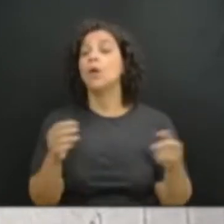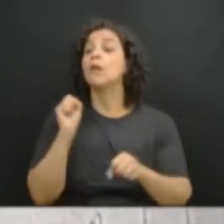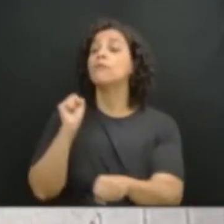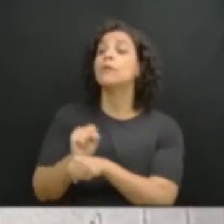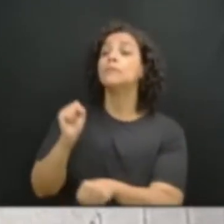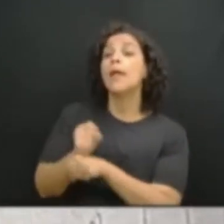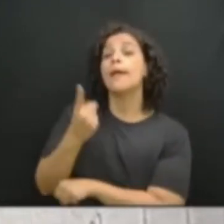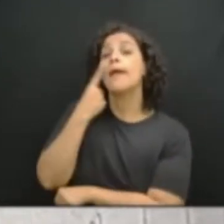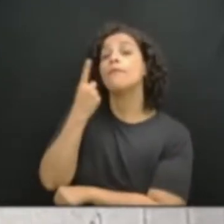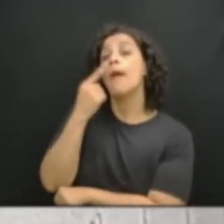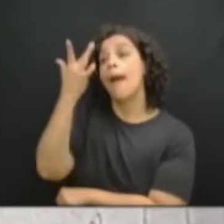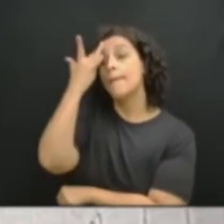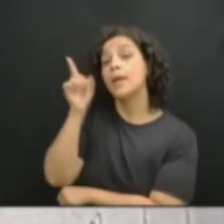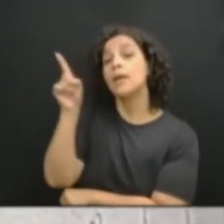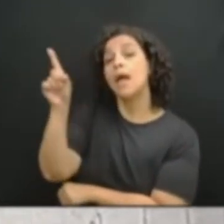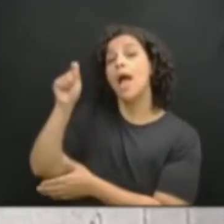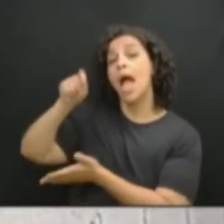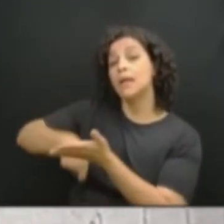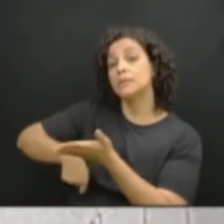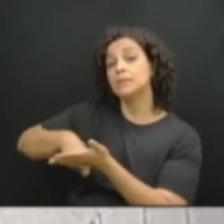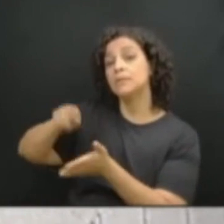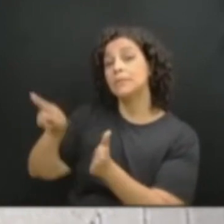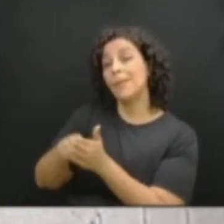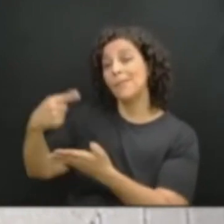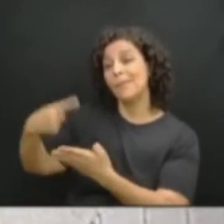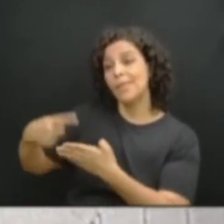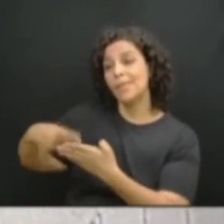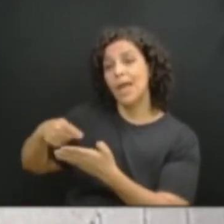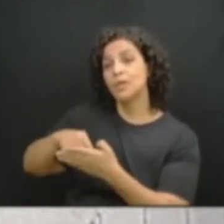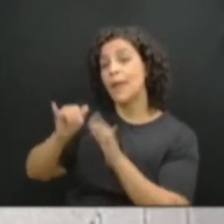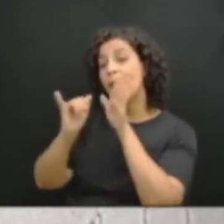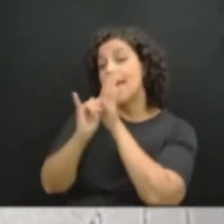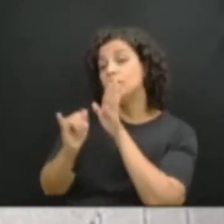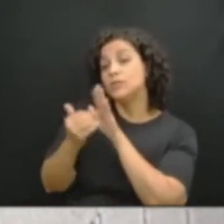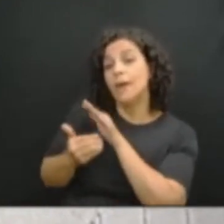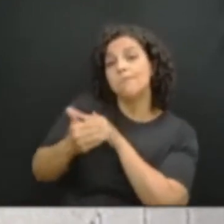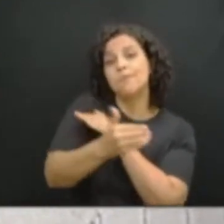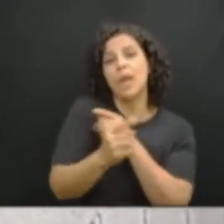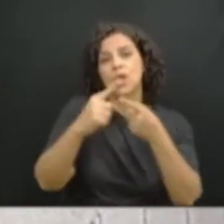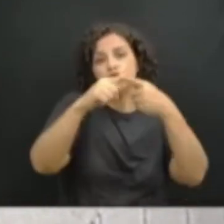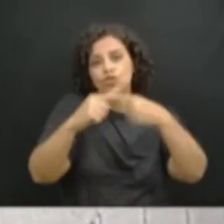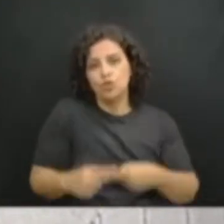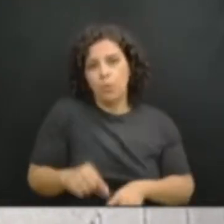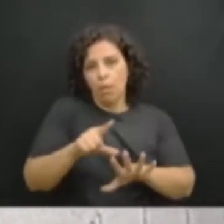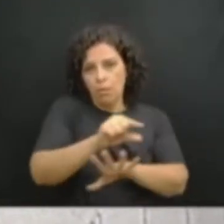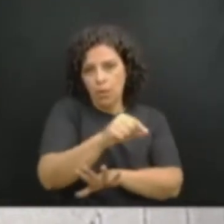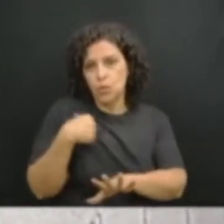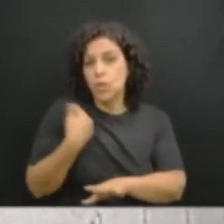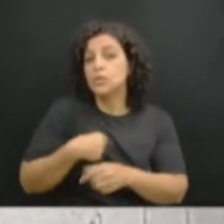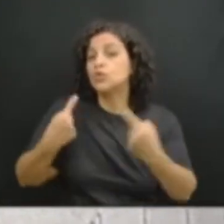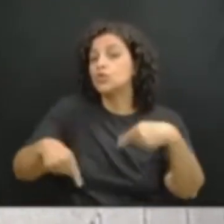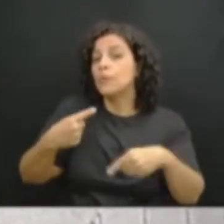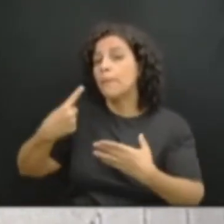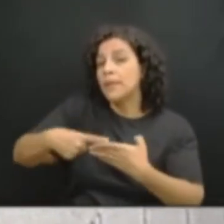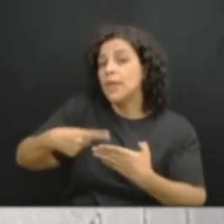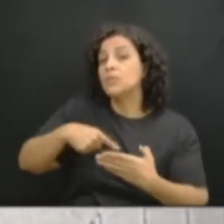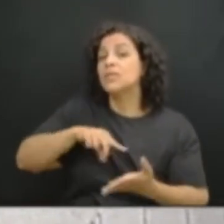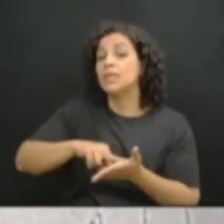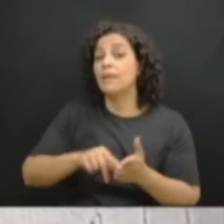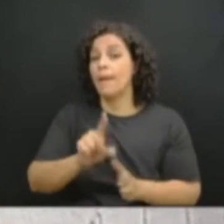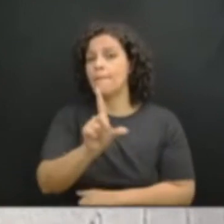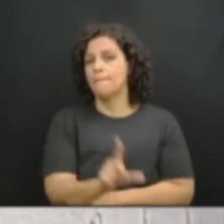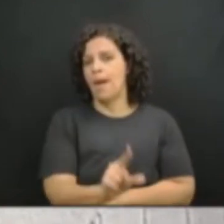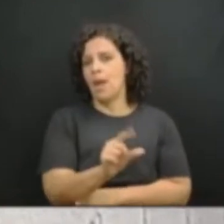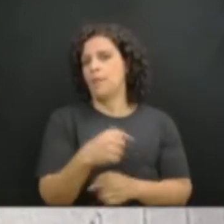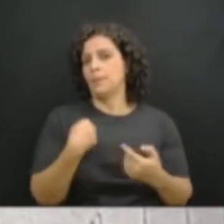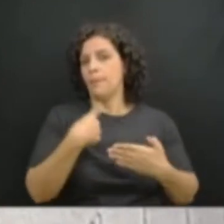aguardar. Amanhã é a assinatura de um passo importante para sair o edital. E o que importa para nós, que é no debate do pedágio, é o preço.